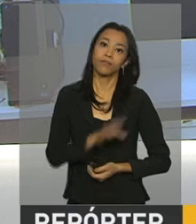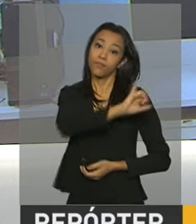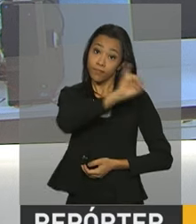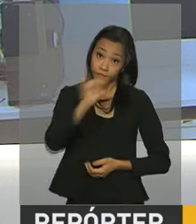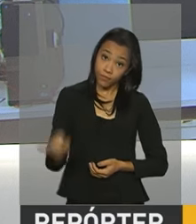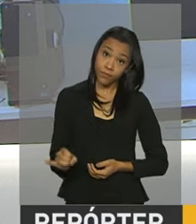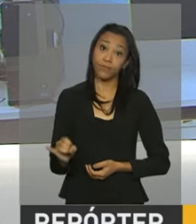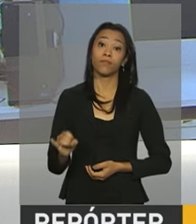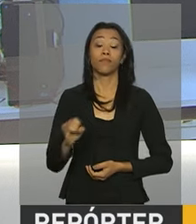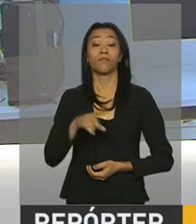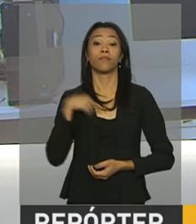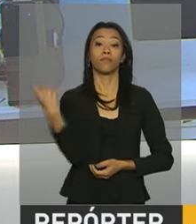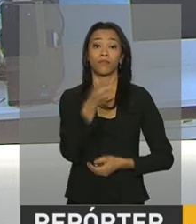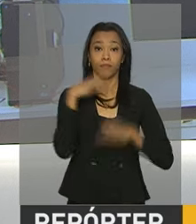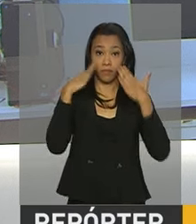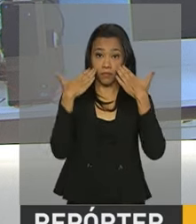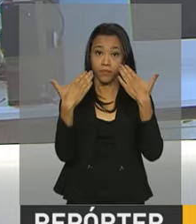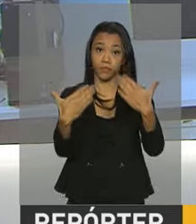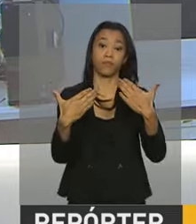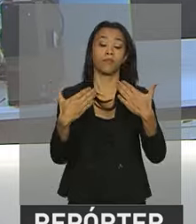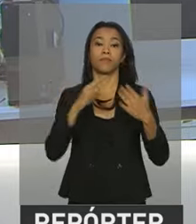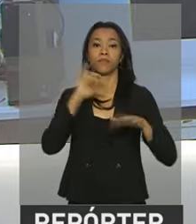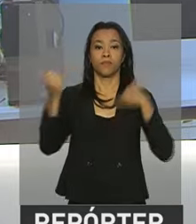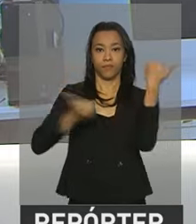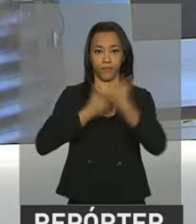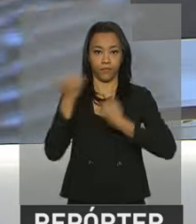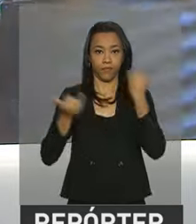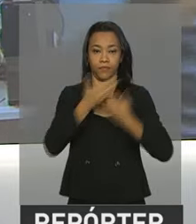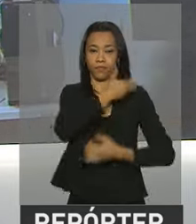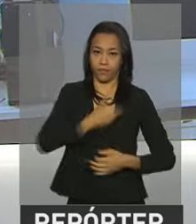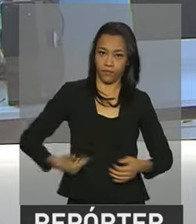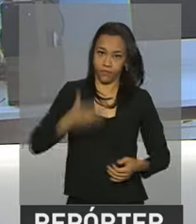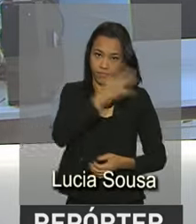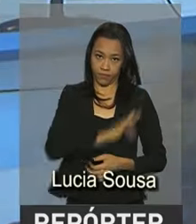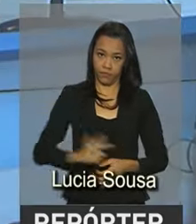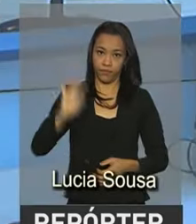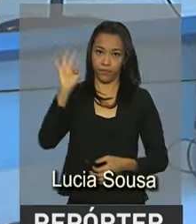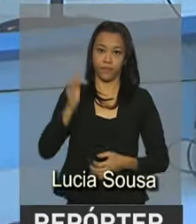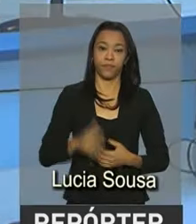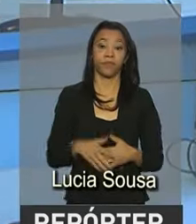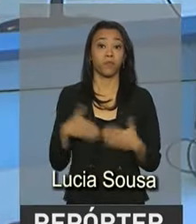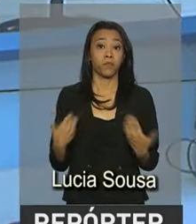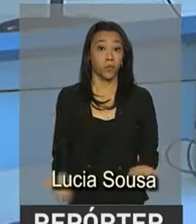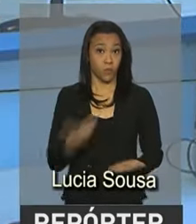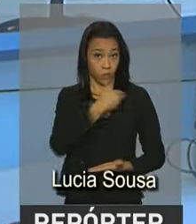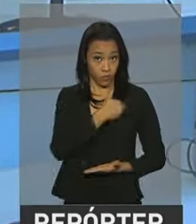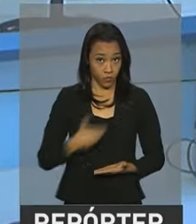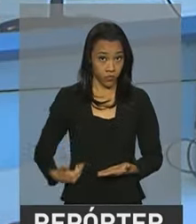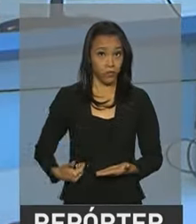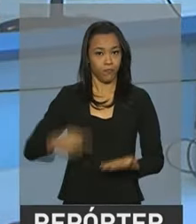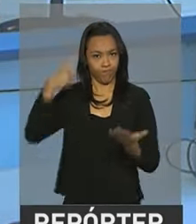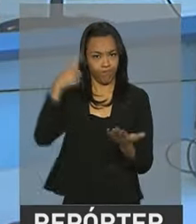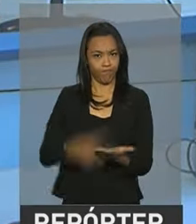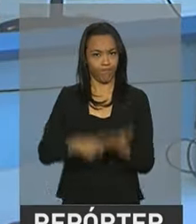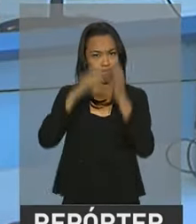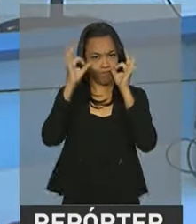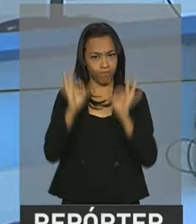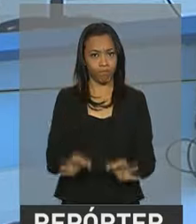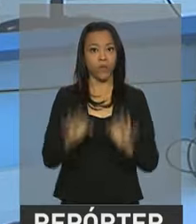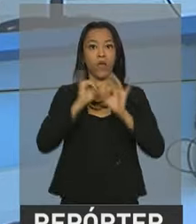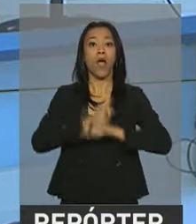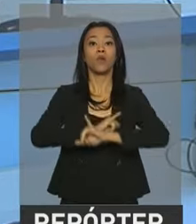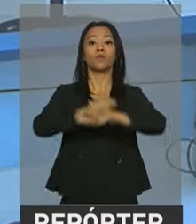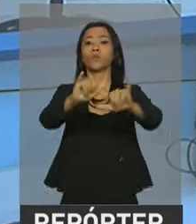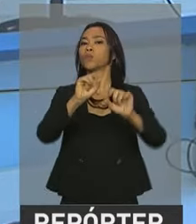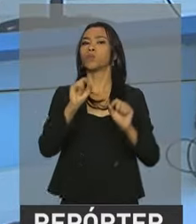Olá estamos de volta com repórter NBR e as notícias do governo federal e o governo confirmou para hoje o anúncio da Meta